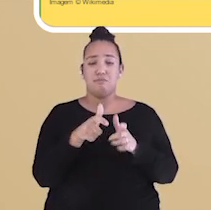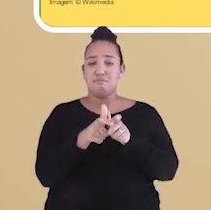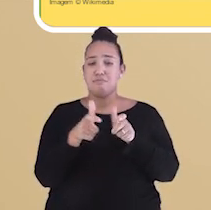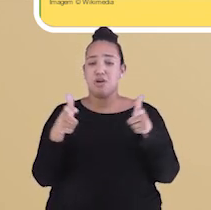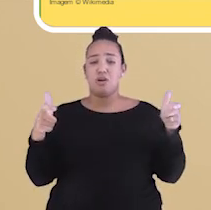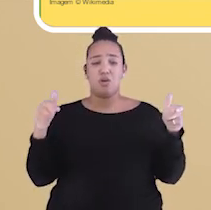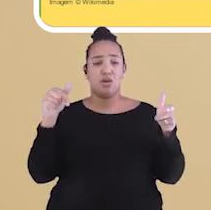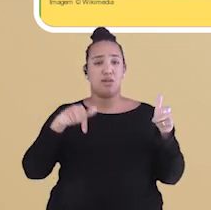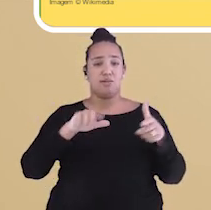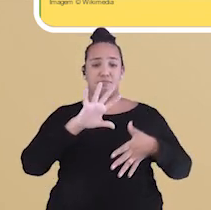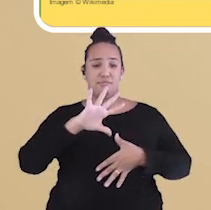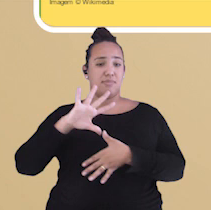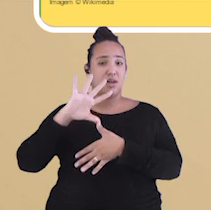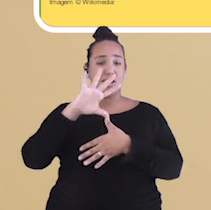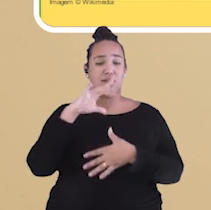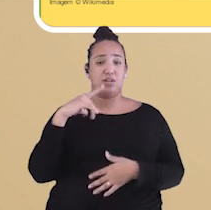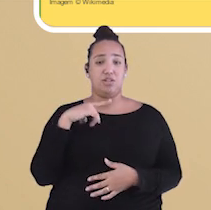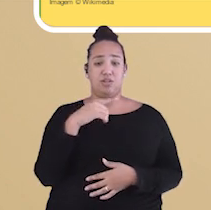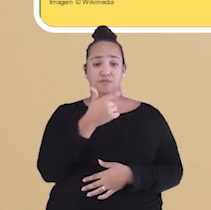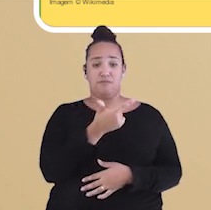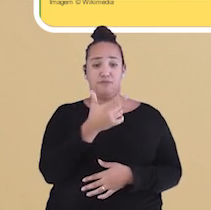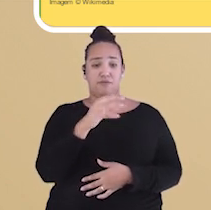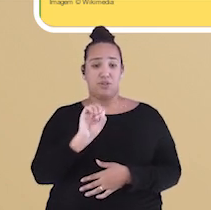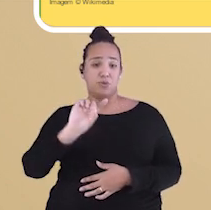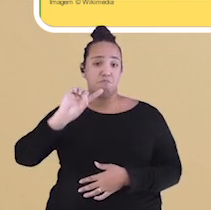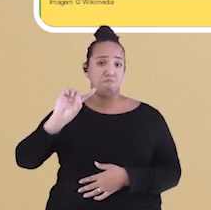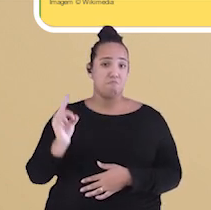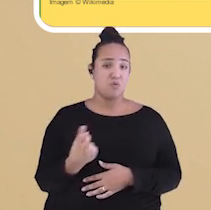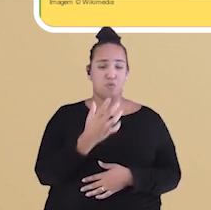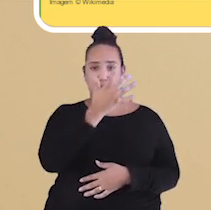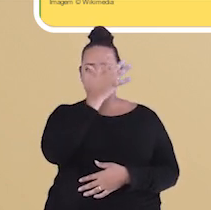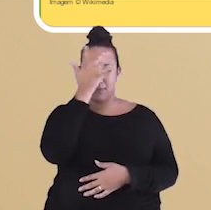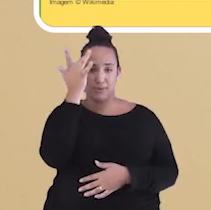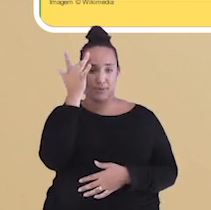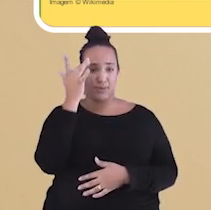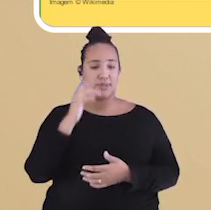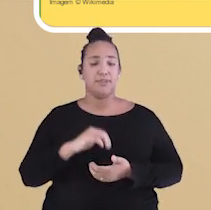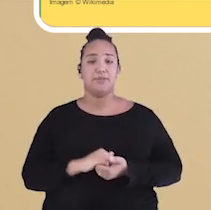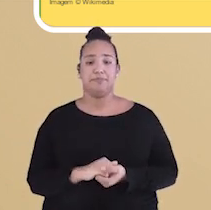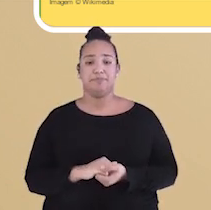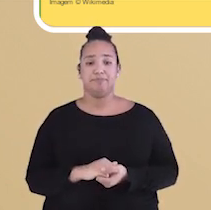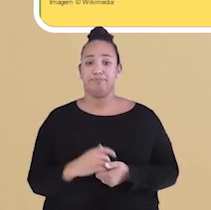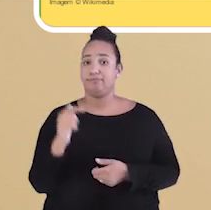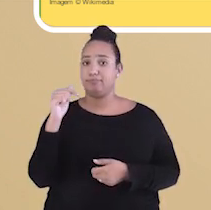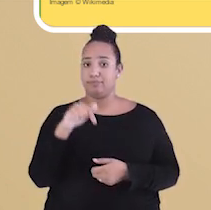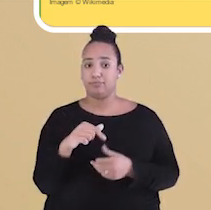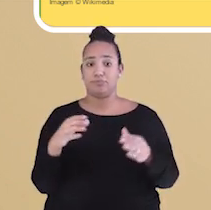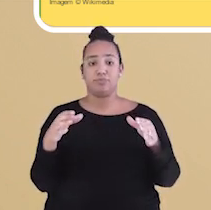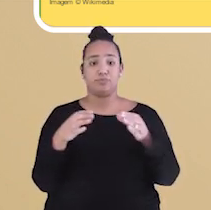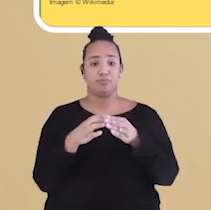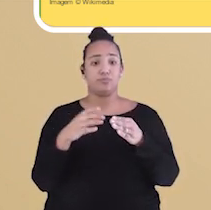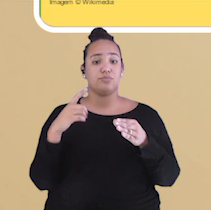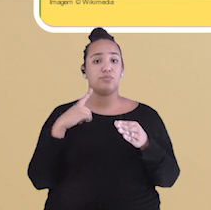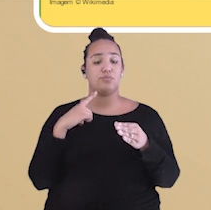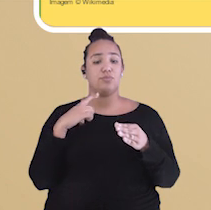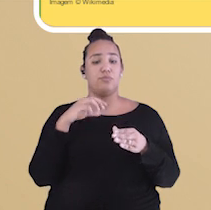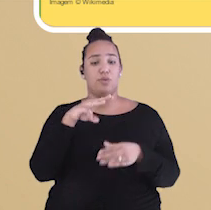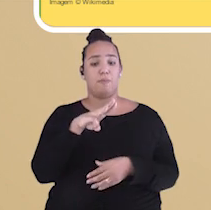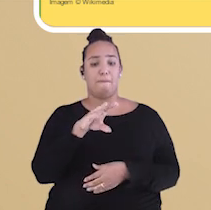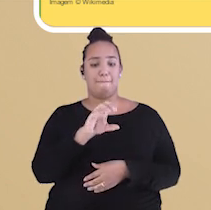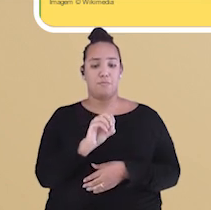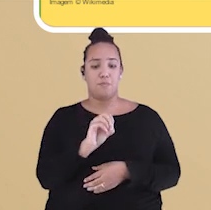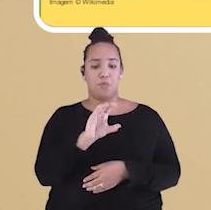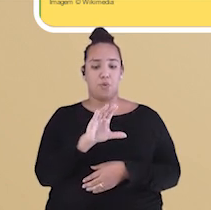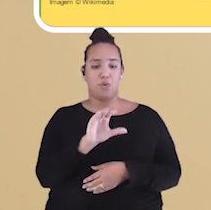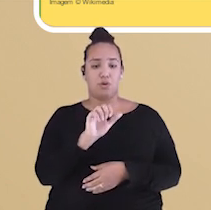que contava com mais de 20 mil pessoas. Ele era formado pela junção de mocambos, que